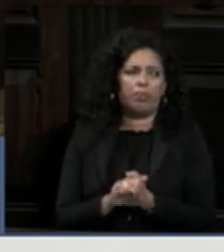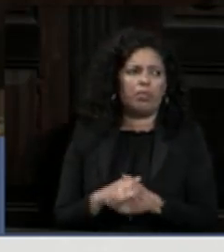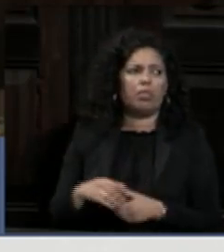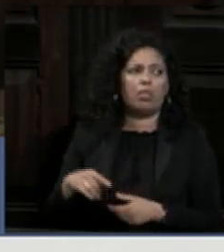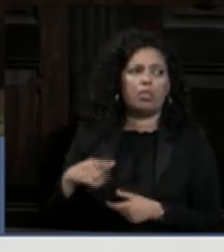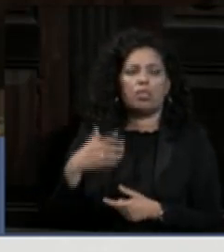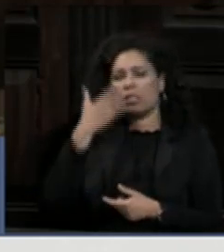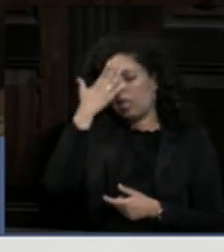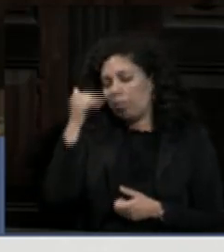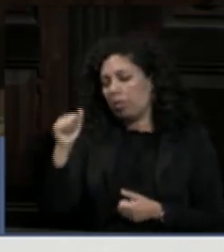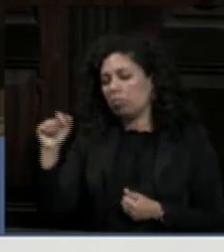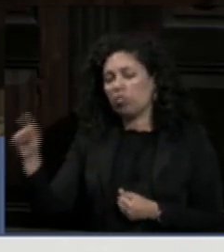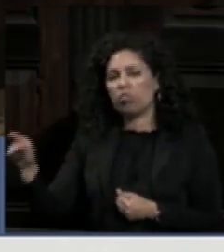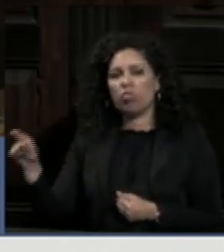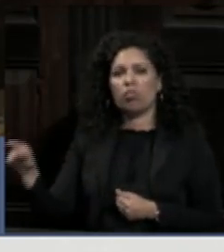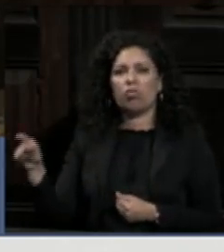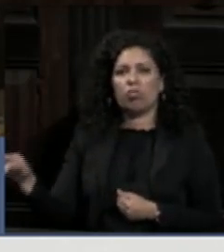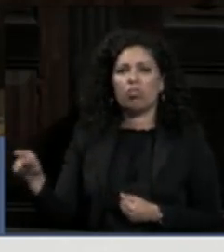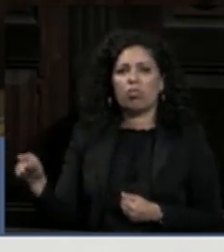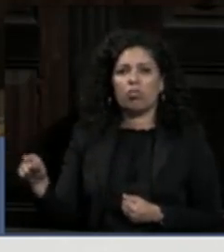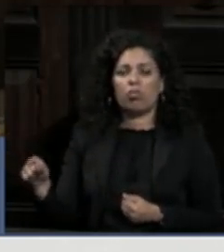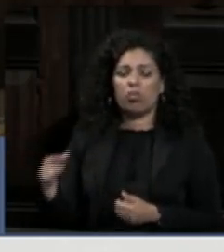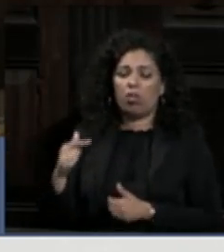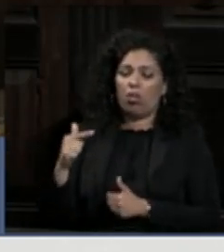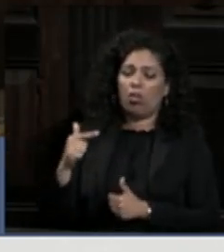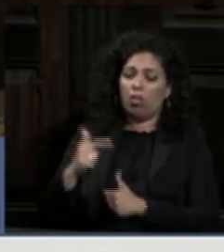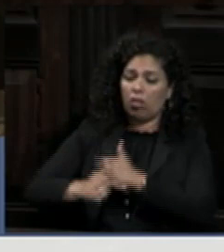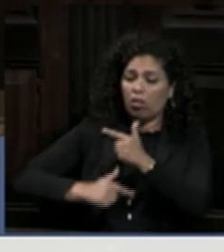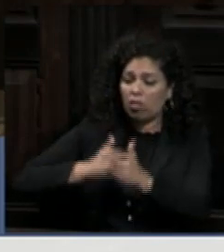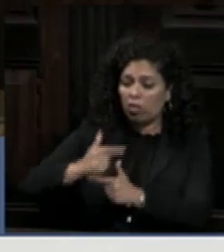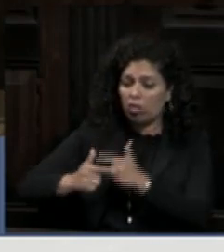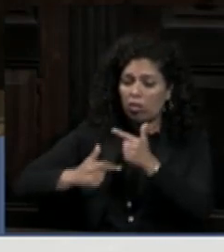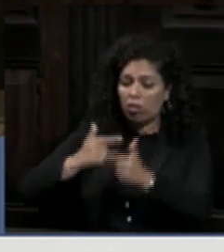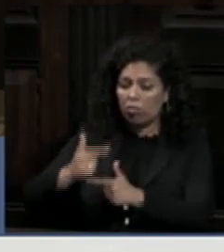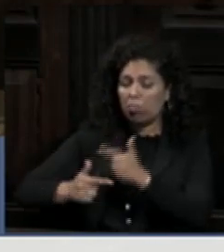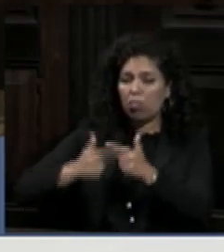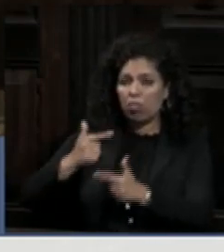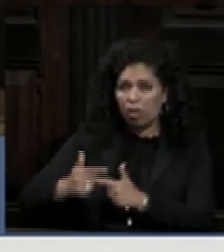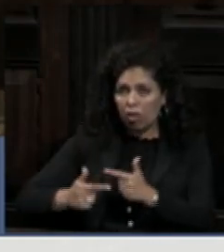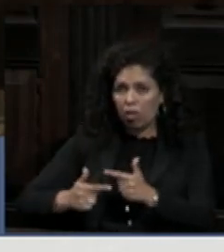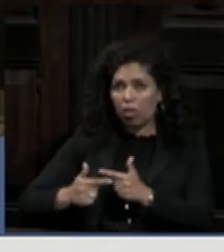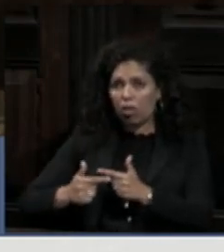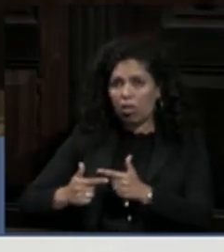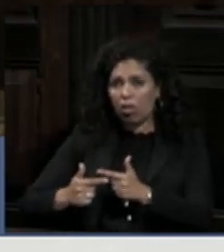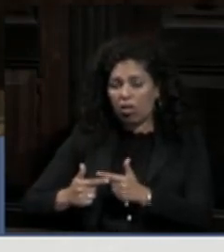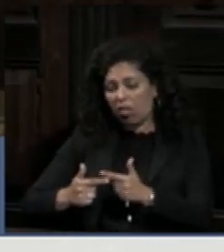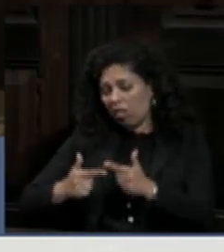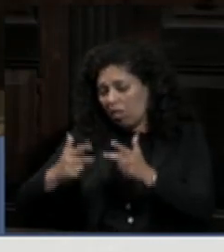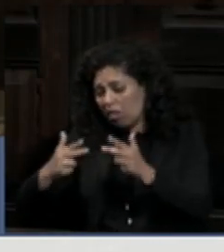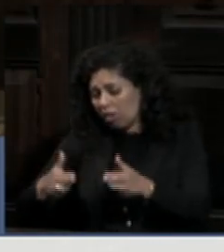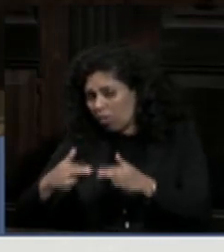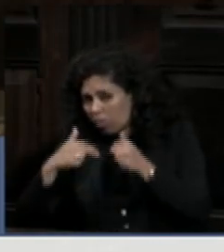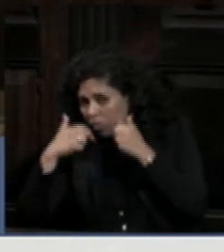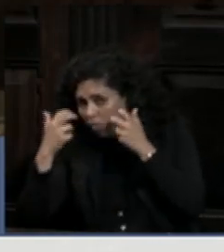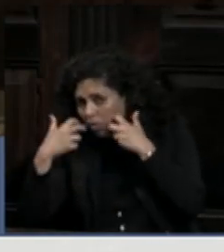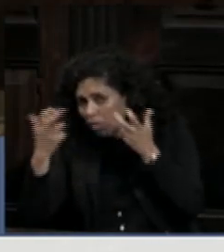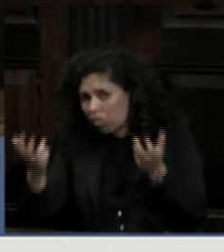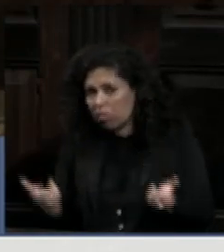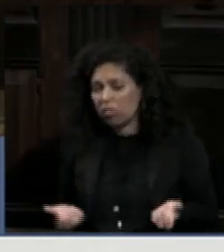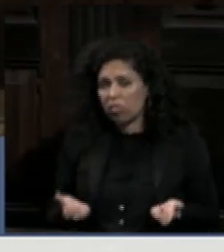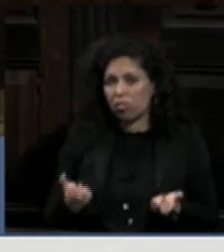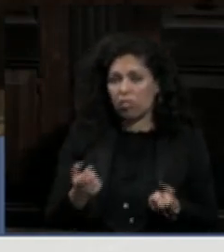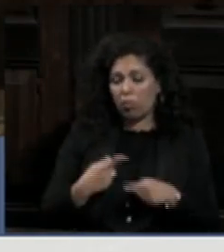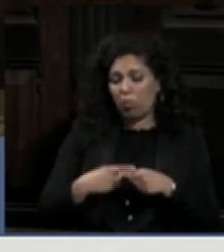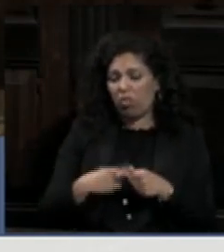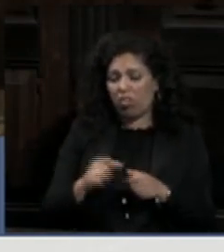caminhando exatamente como o começo do mandado mandato de uma maneira vergonhosa e que nós